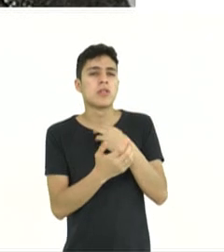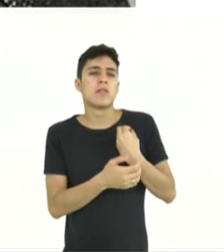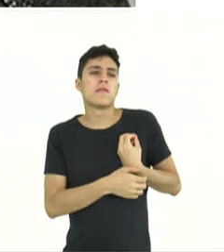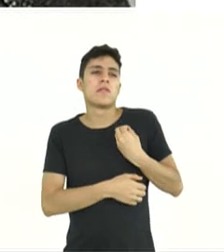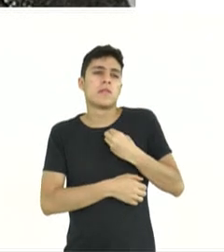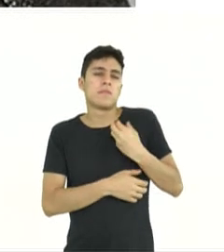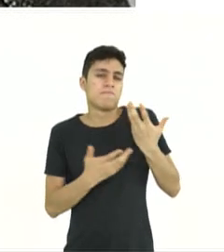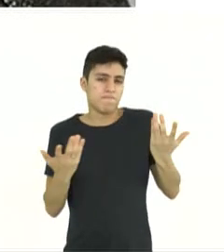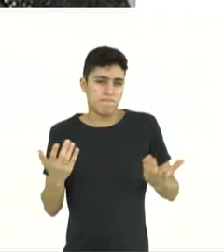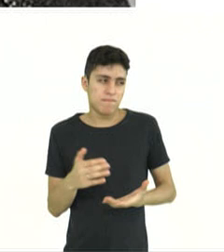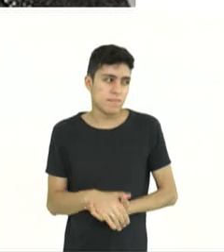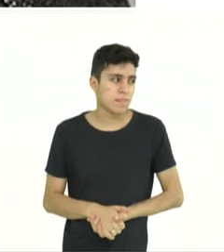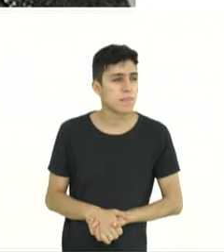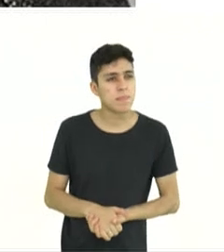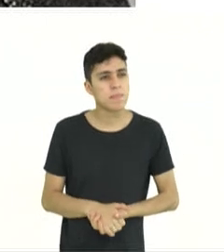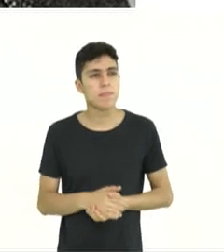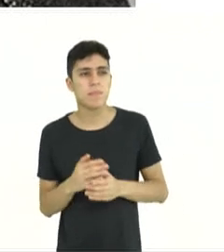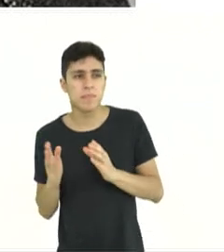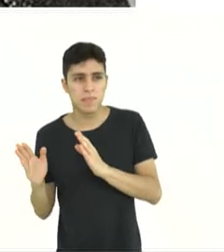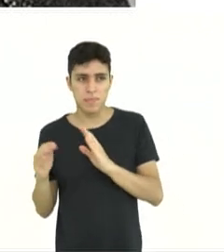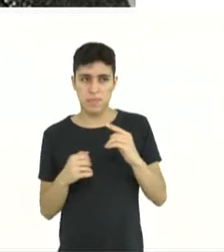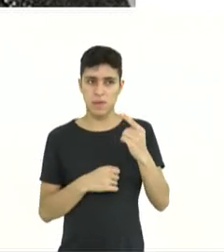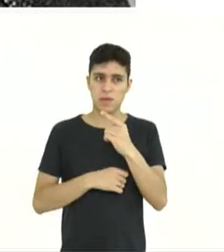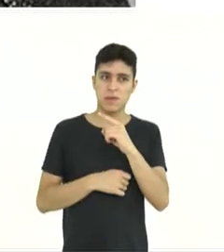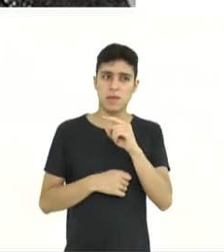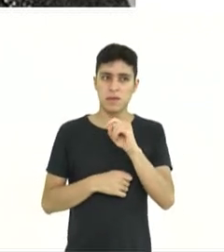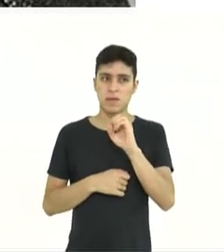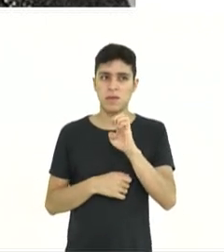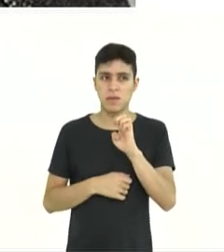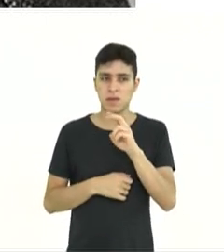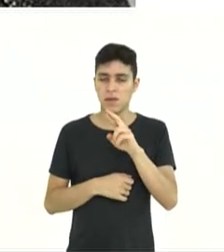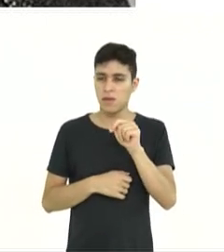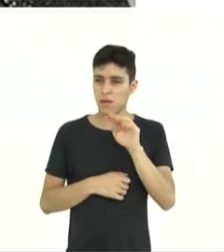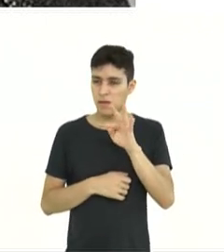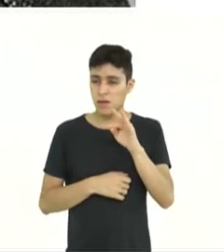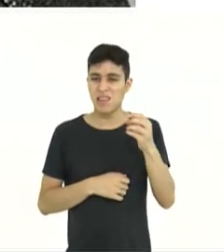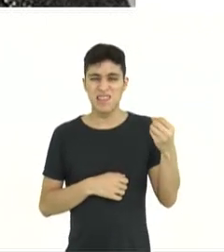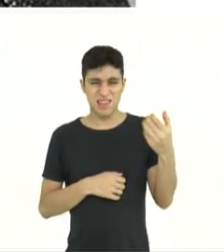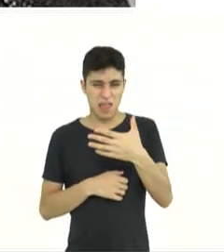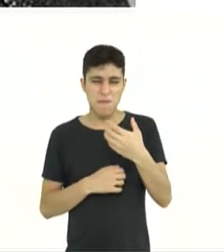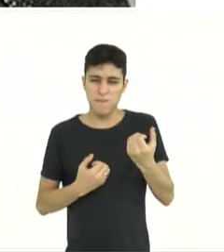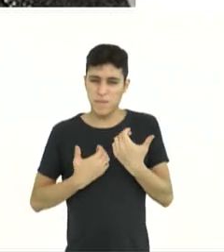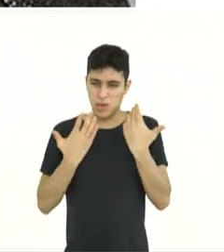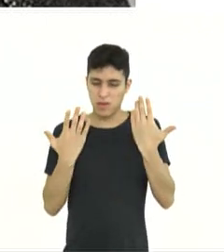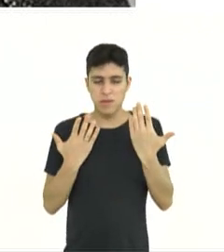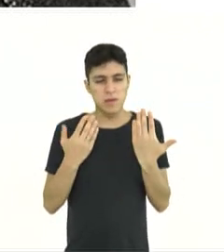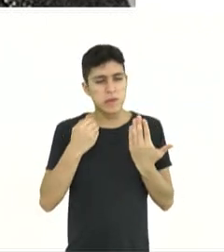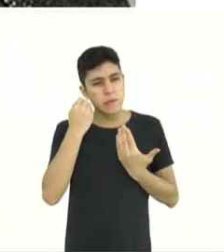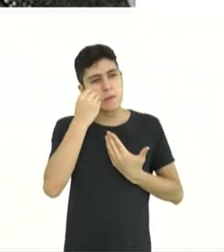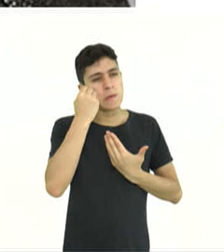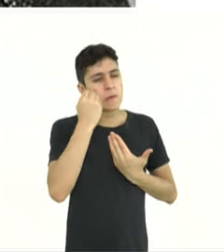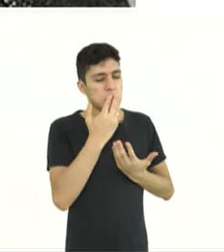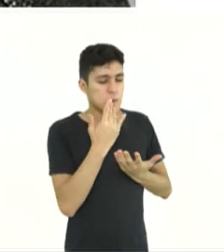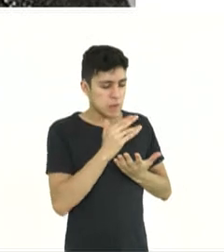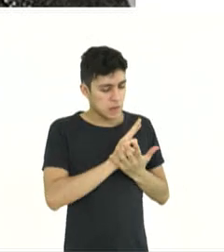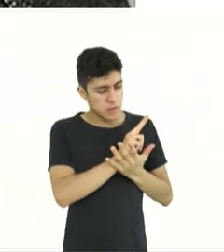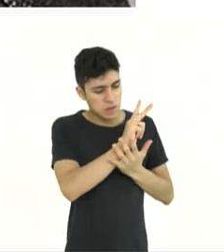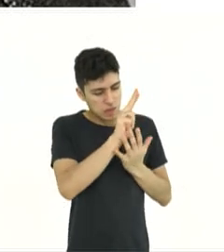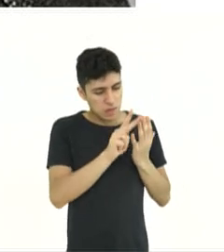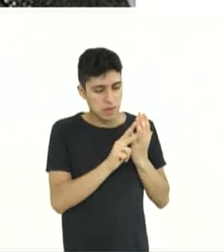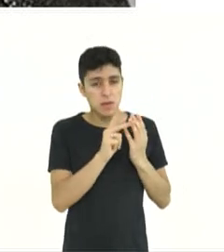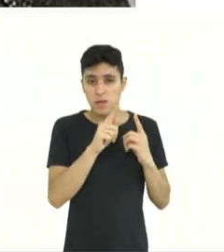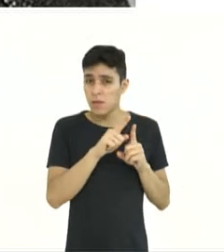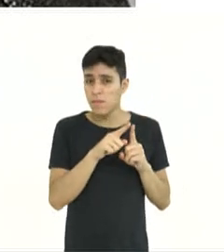tá então é conhecido também como não Impressionismo fez diversas experimentações paleta de cores bem